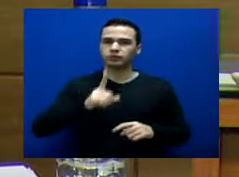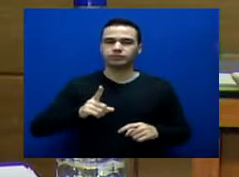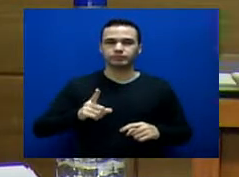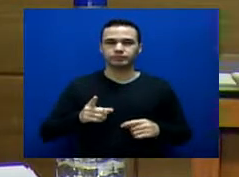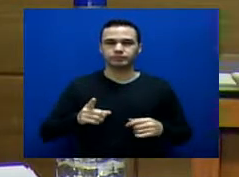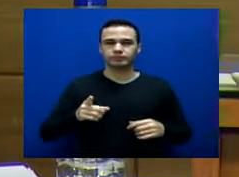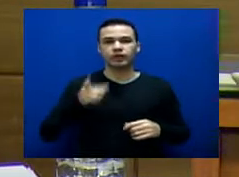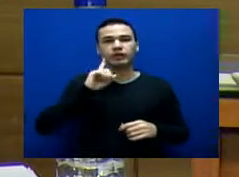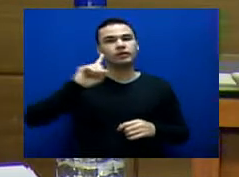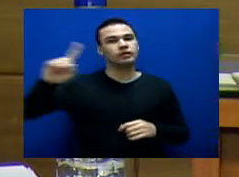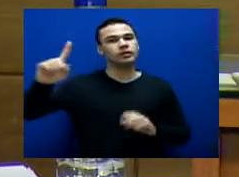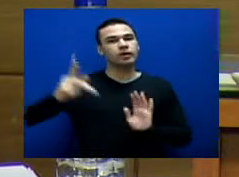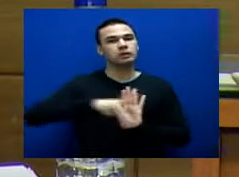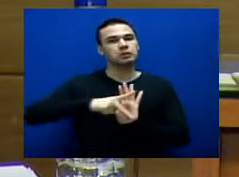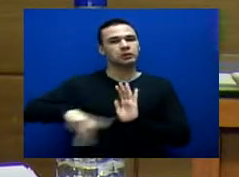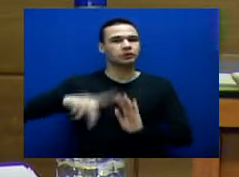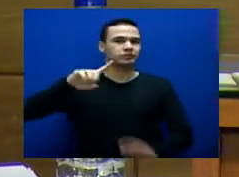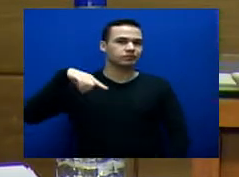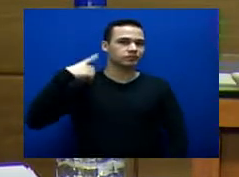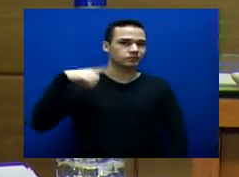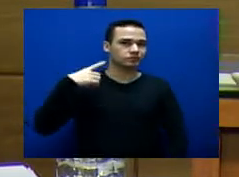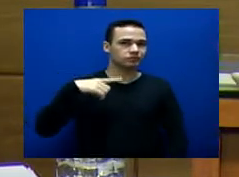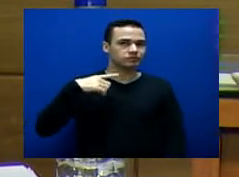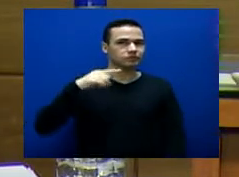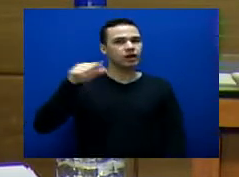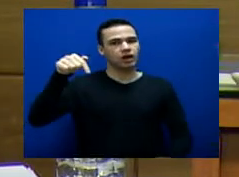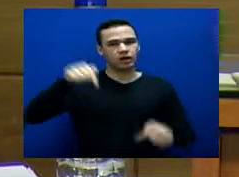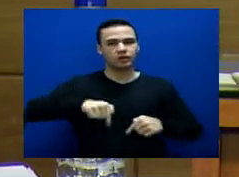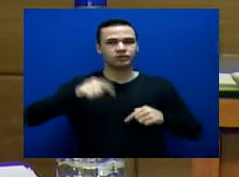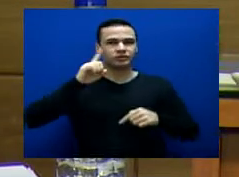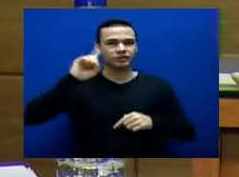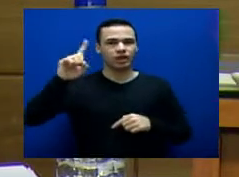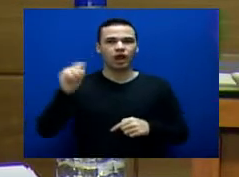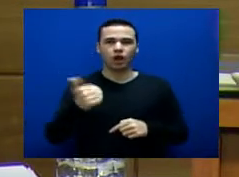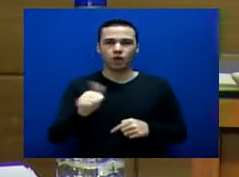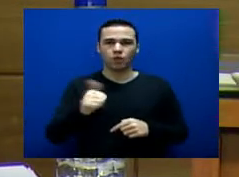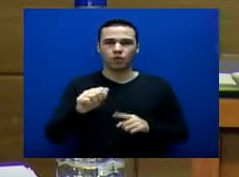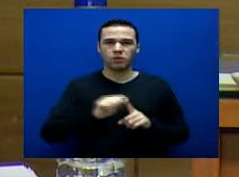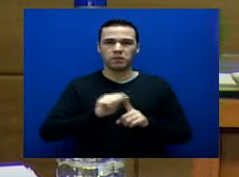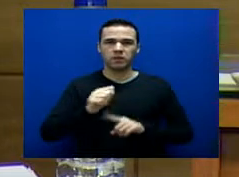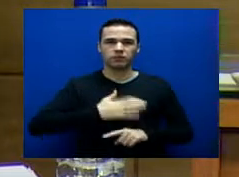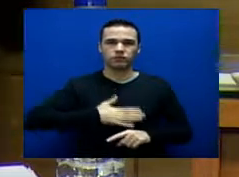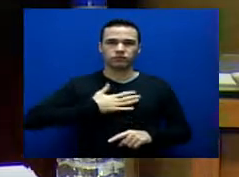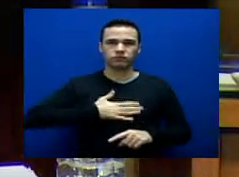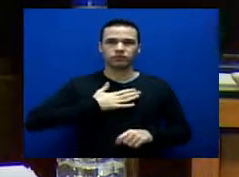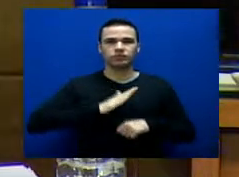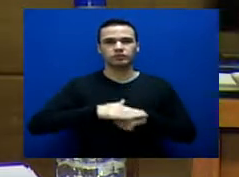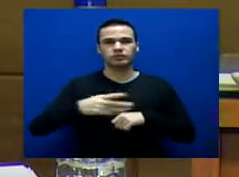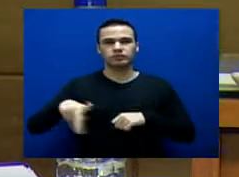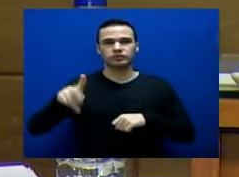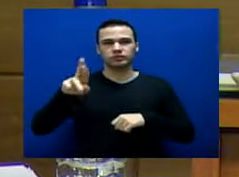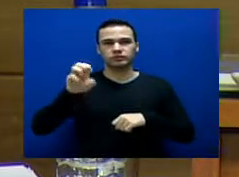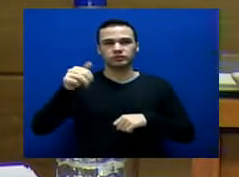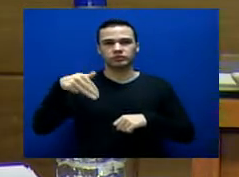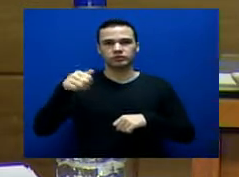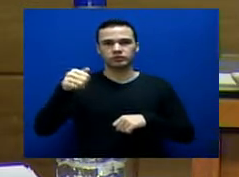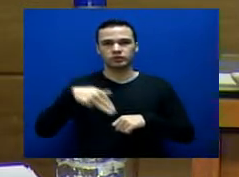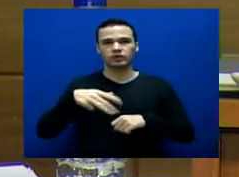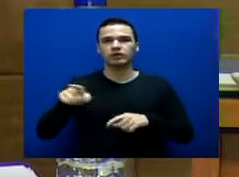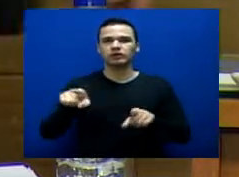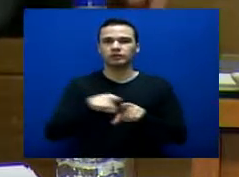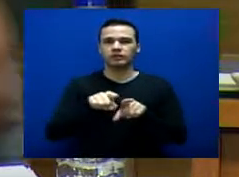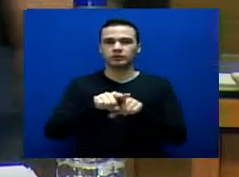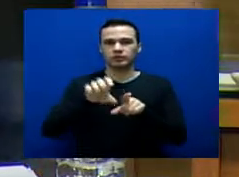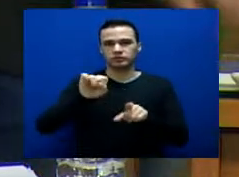comemoração ao dia do advogado, que foi celebrado agora no dia 11 de agosto, votos com o vereador Renan Santos. Doutor